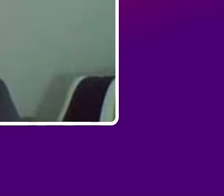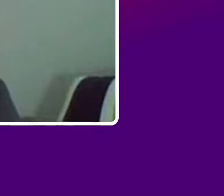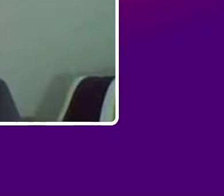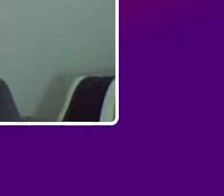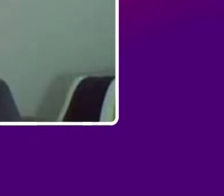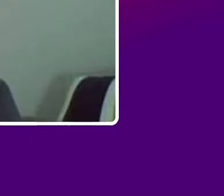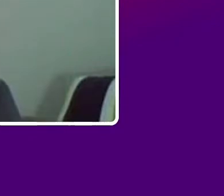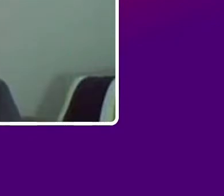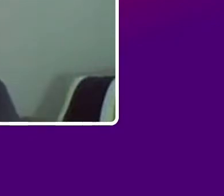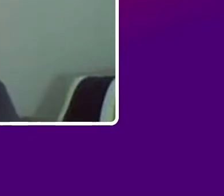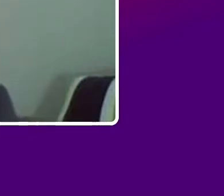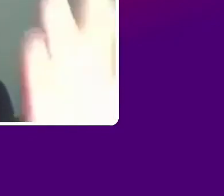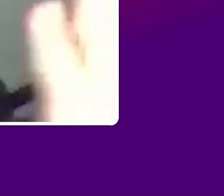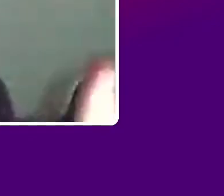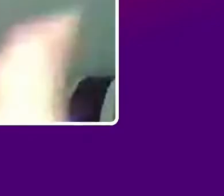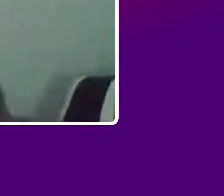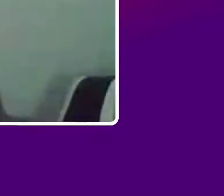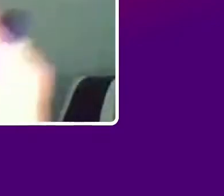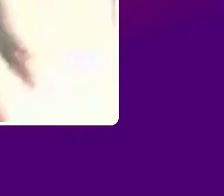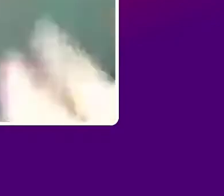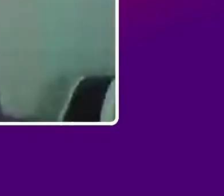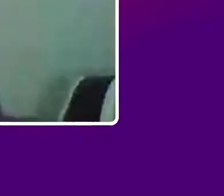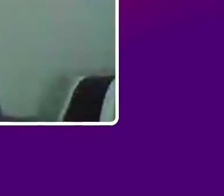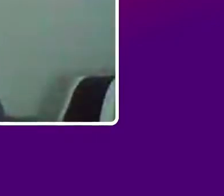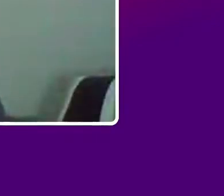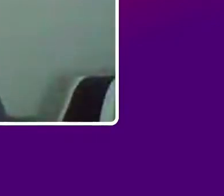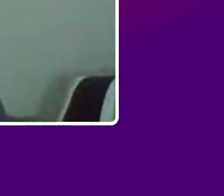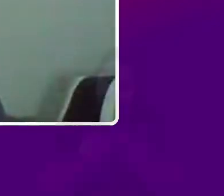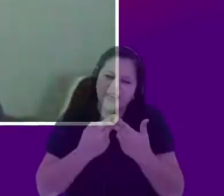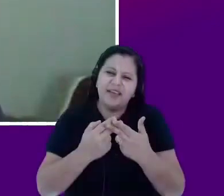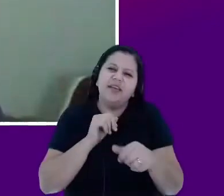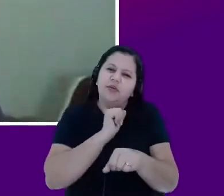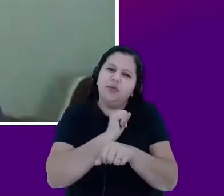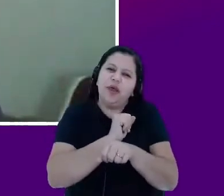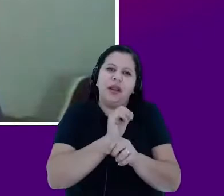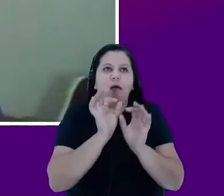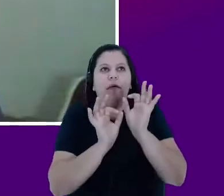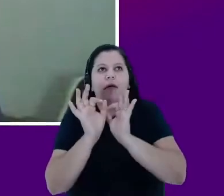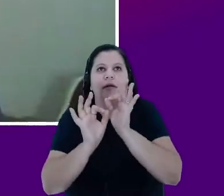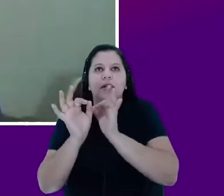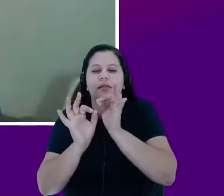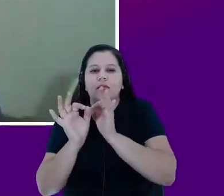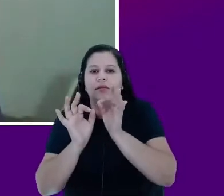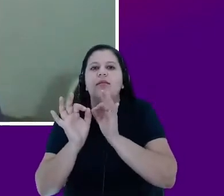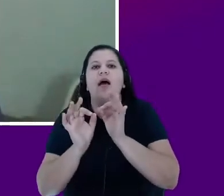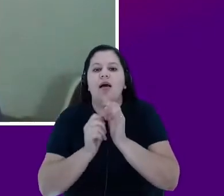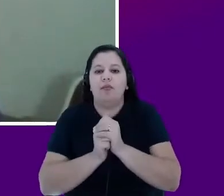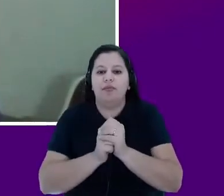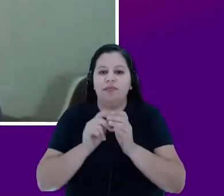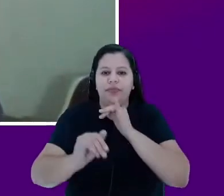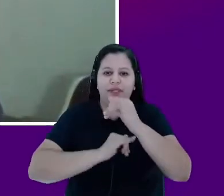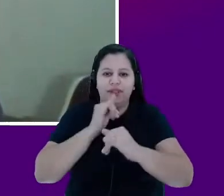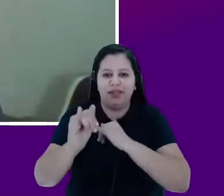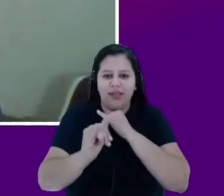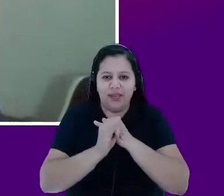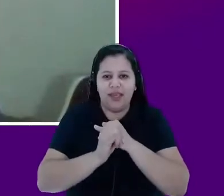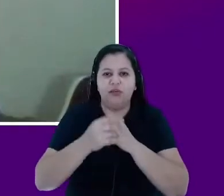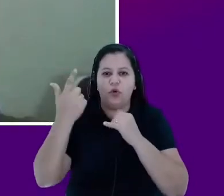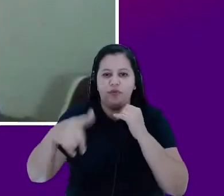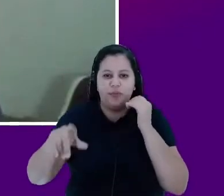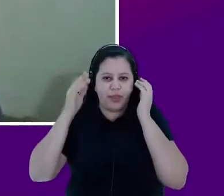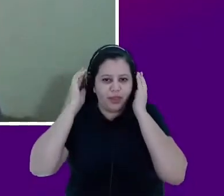muito obrigado pela paciência de esperar toda essa reconexão novamente e nos desculpe por